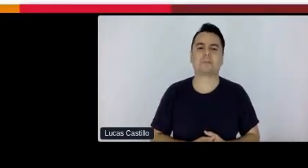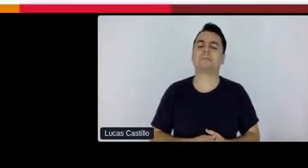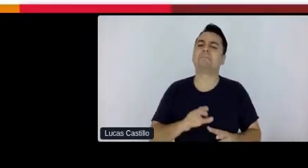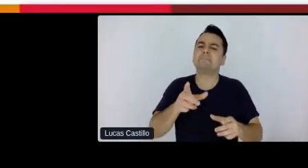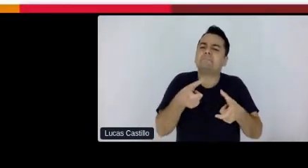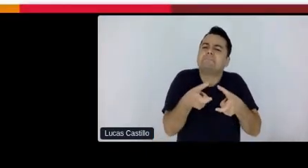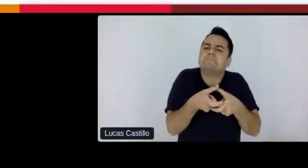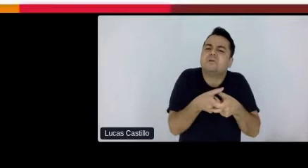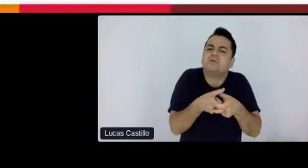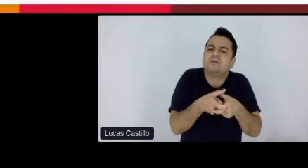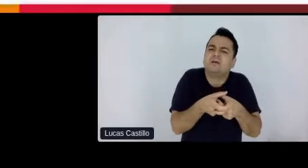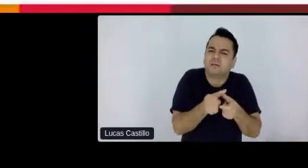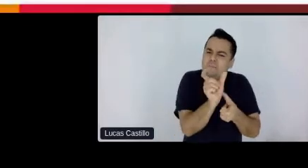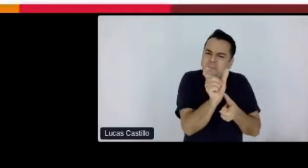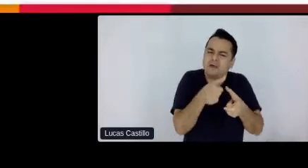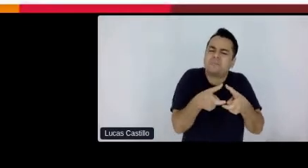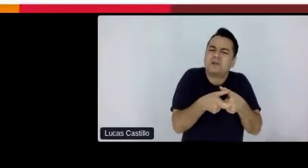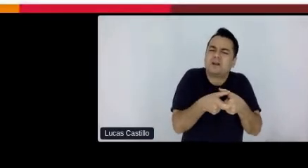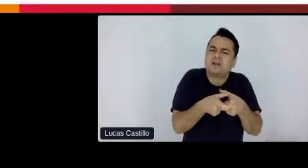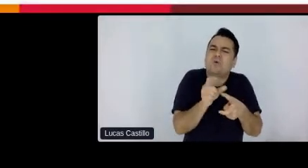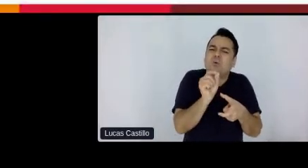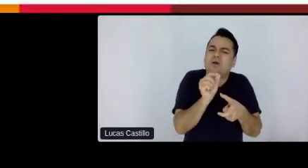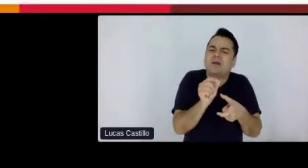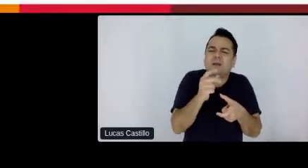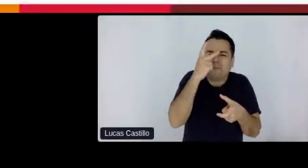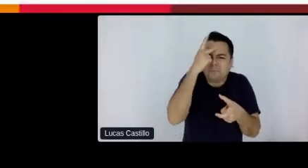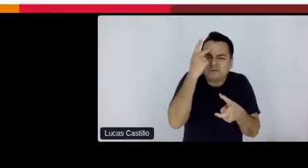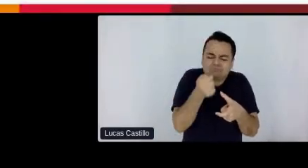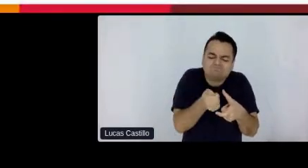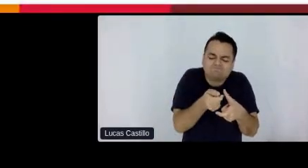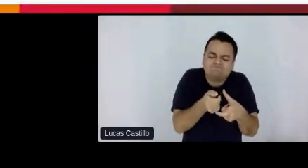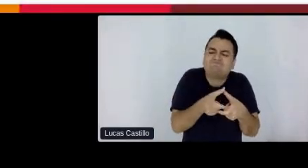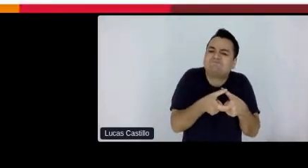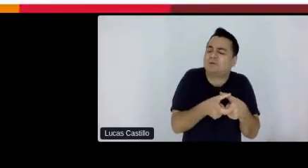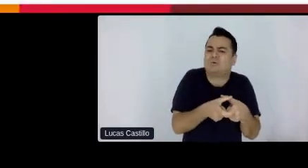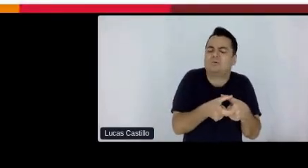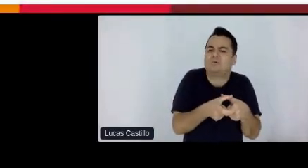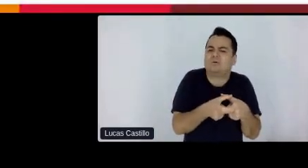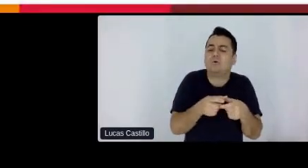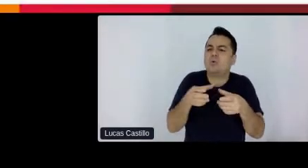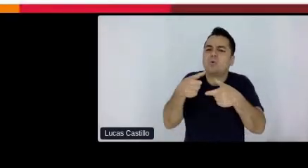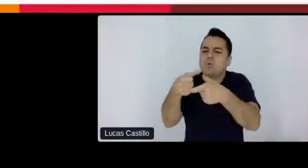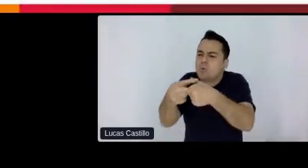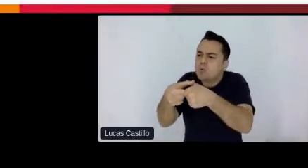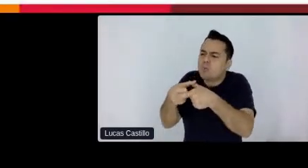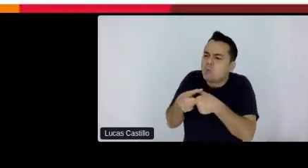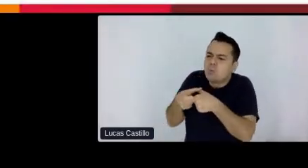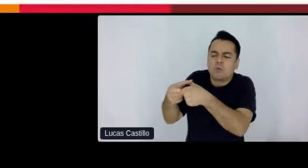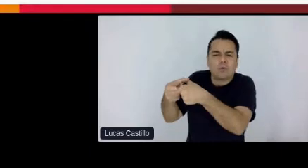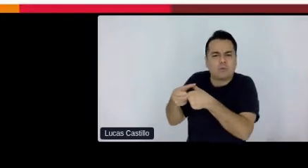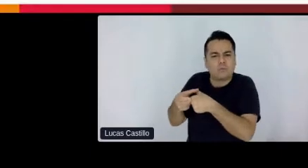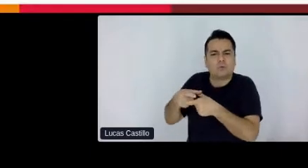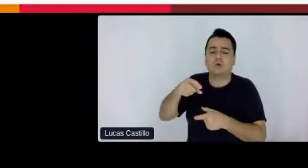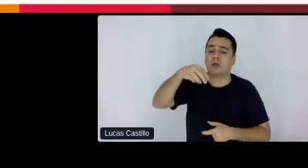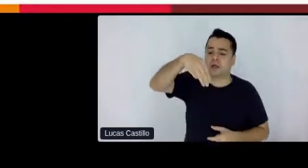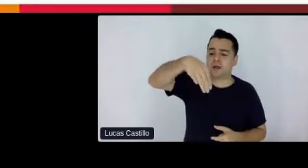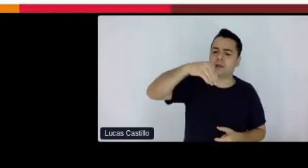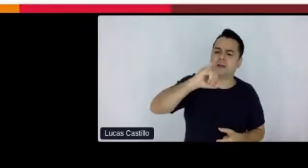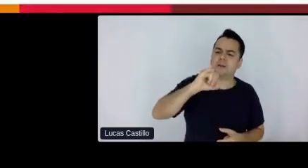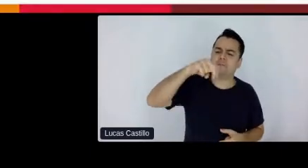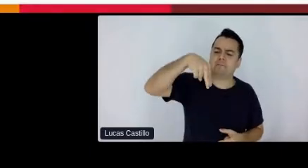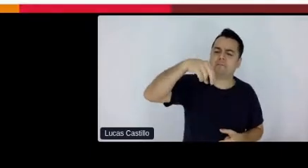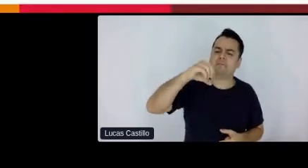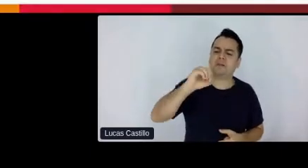Minorias é a condição do que é numericamente inferior a outro. O que são grupos minorizados? Não